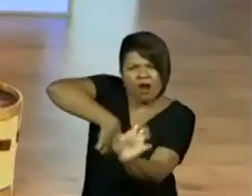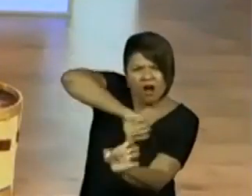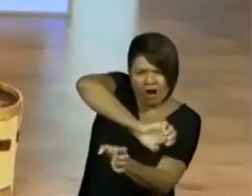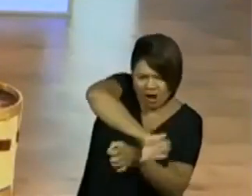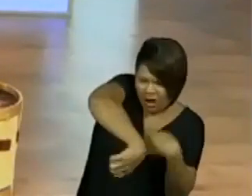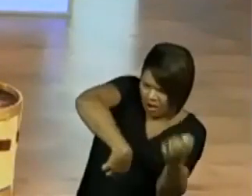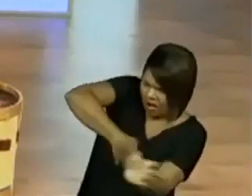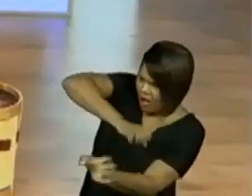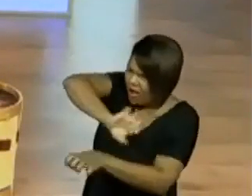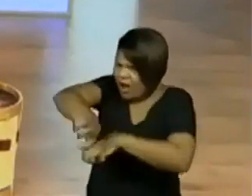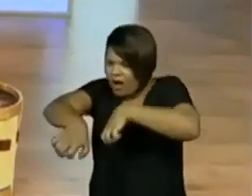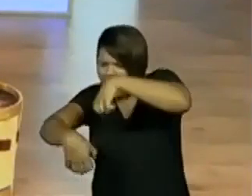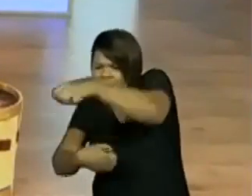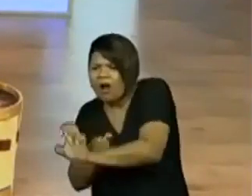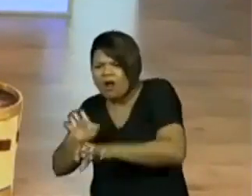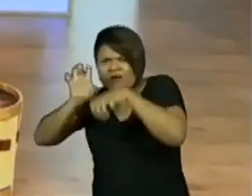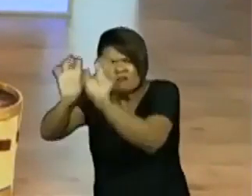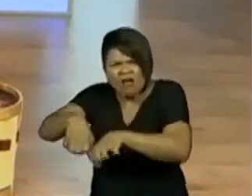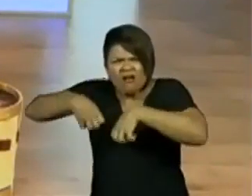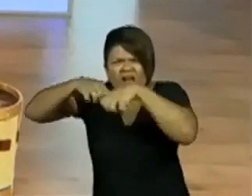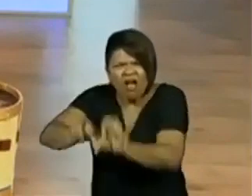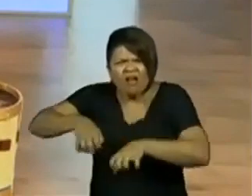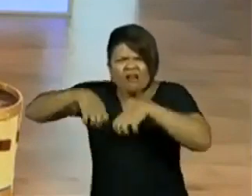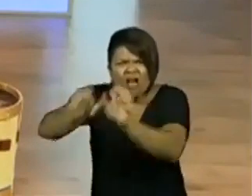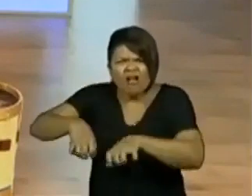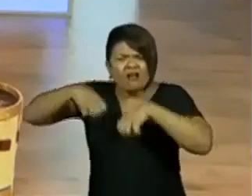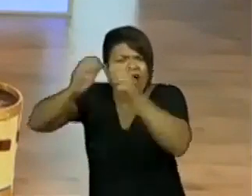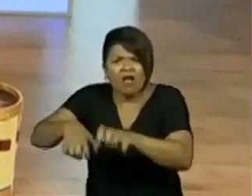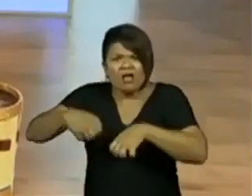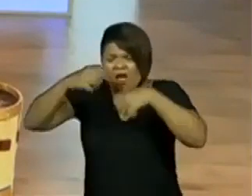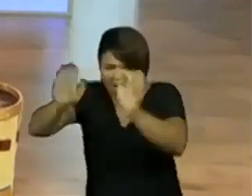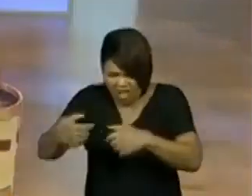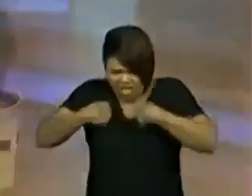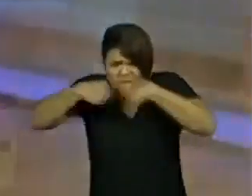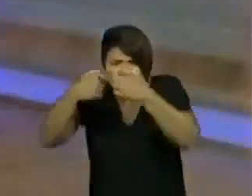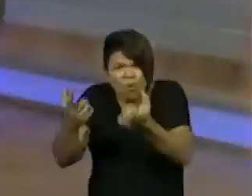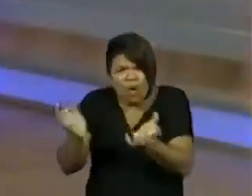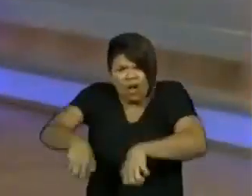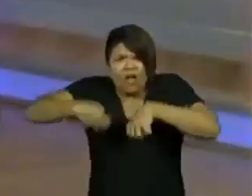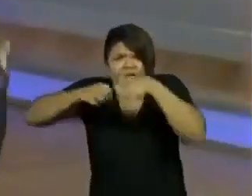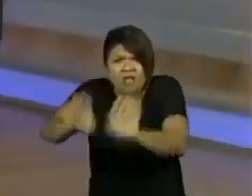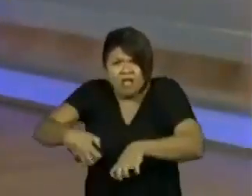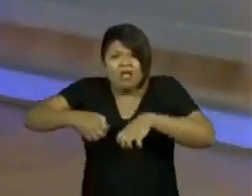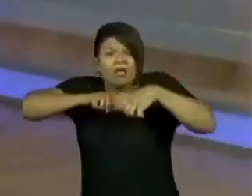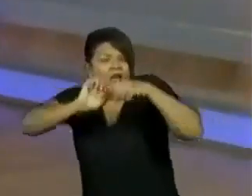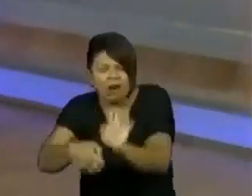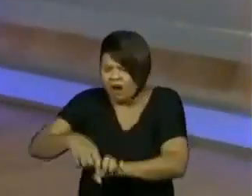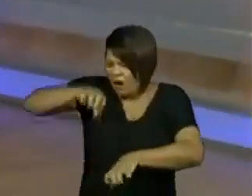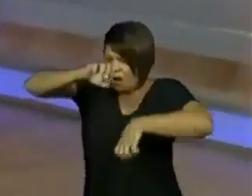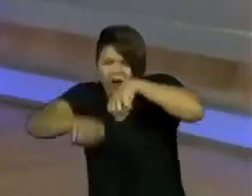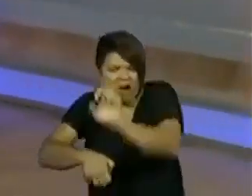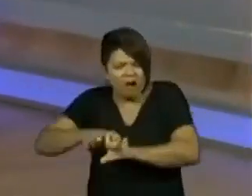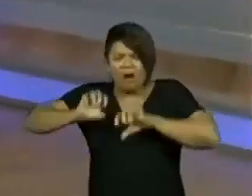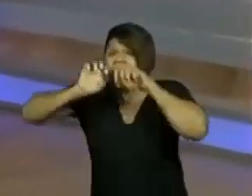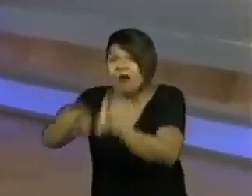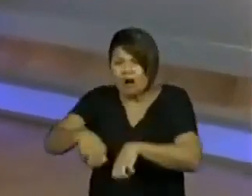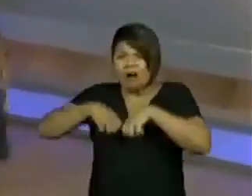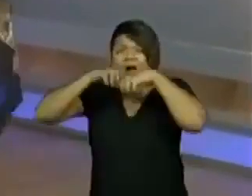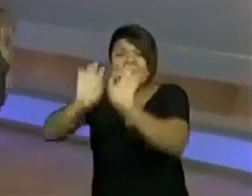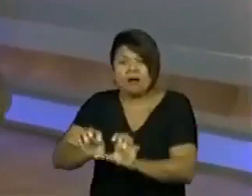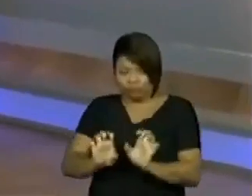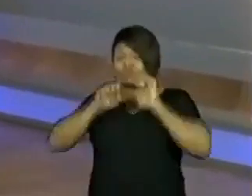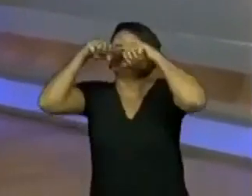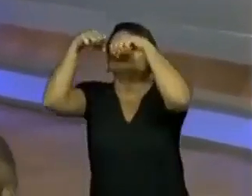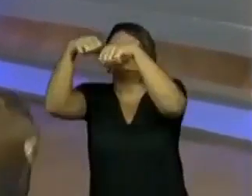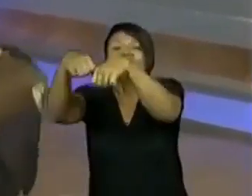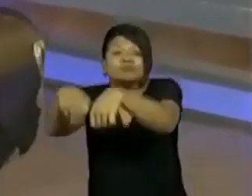em mim, gritava a onça em disparada. Tudo isso sou eu, tudo isso é você em mim. E assim ele foi aprendendo a correr, a saltar, a